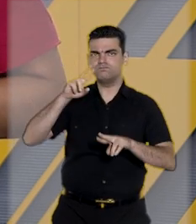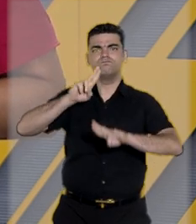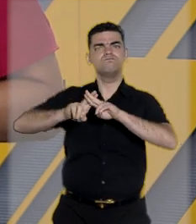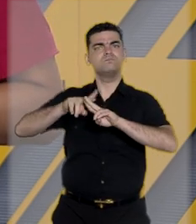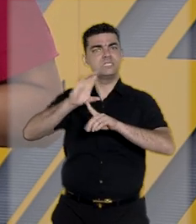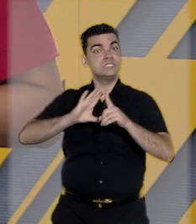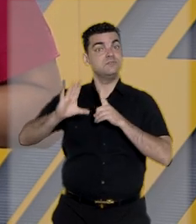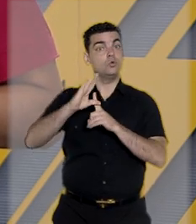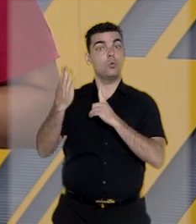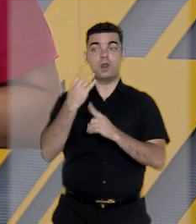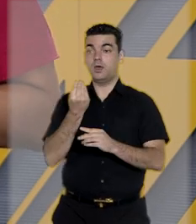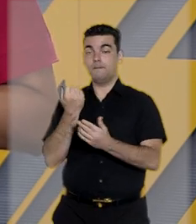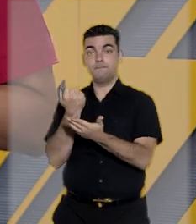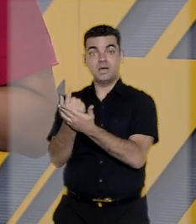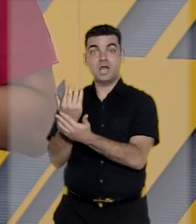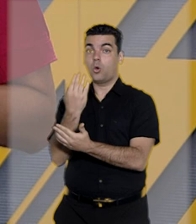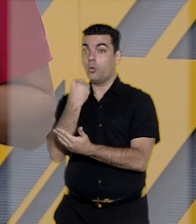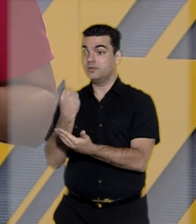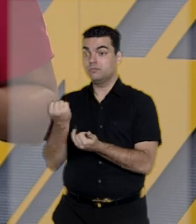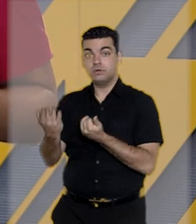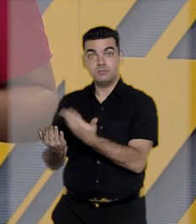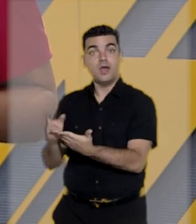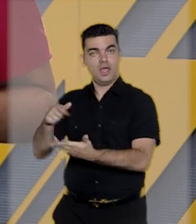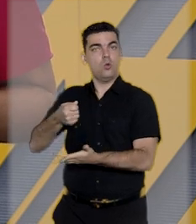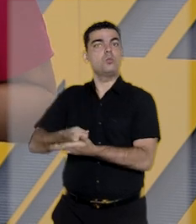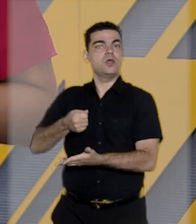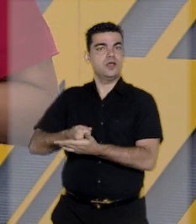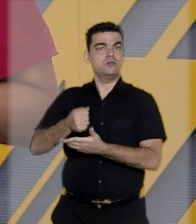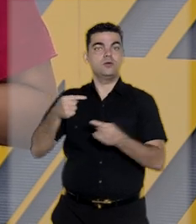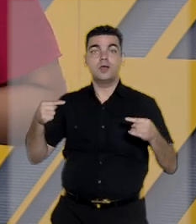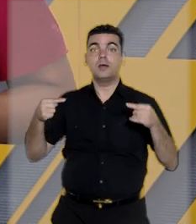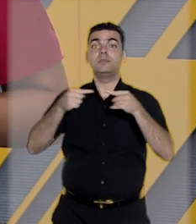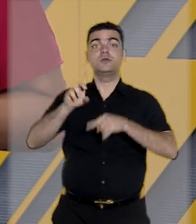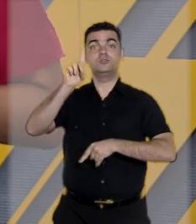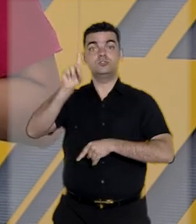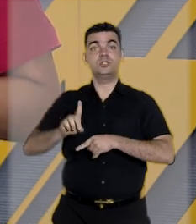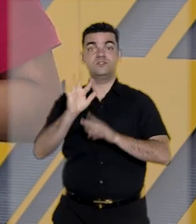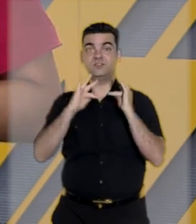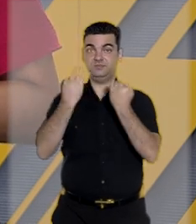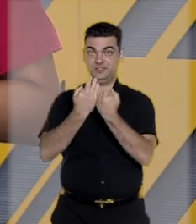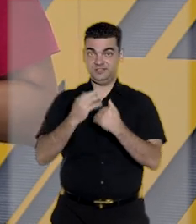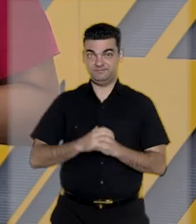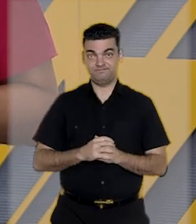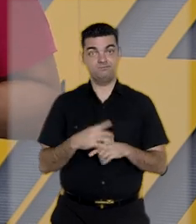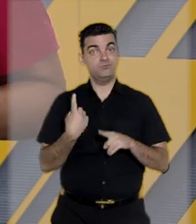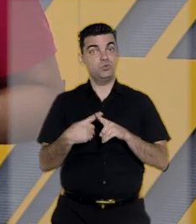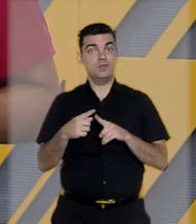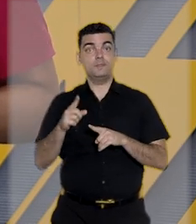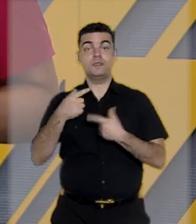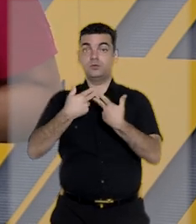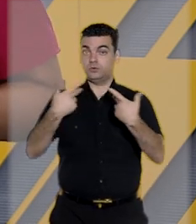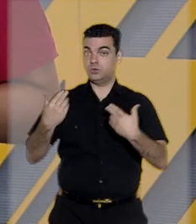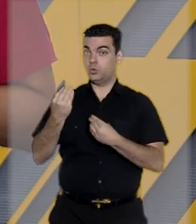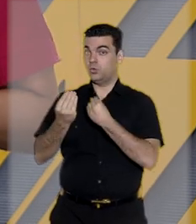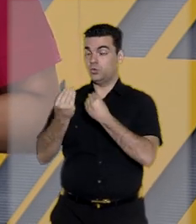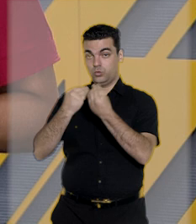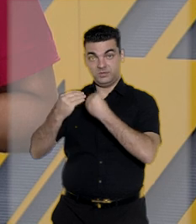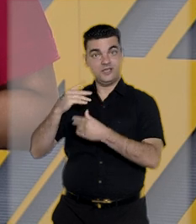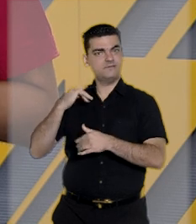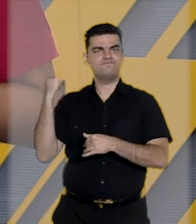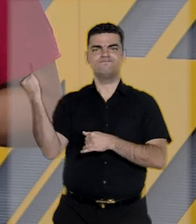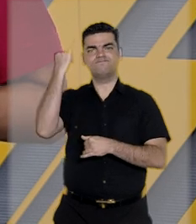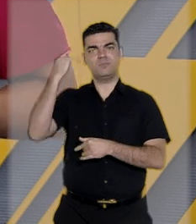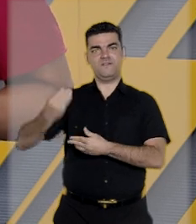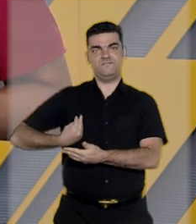prisão civil por alimentos se restringe às obrigações decorrentes do direito de família, porque os alimentos são